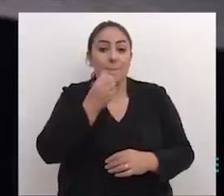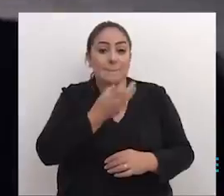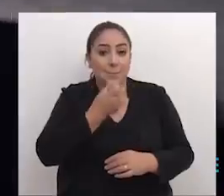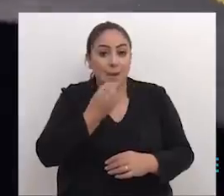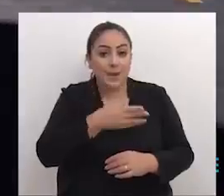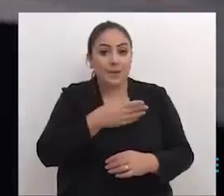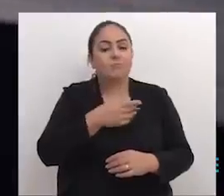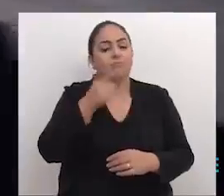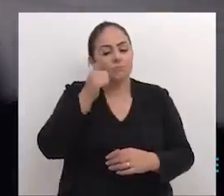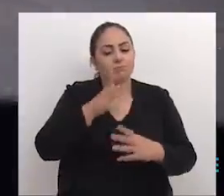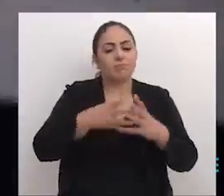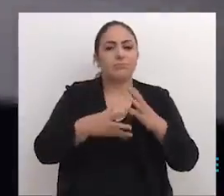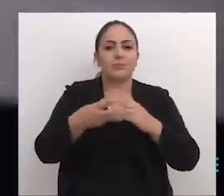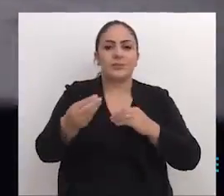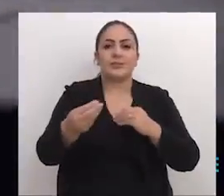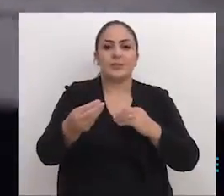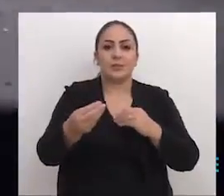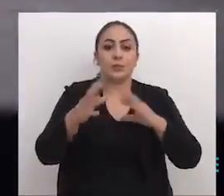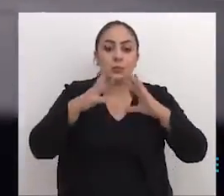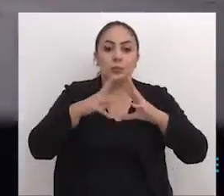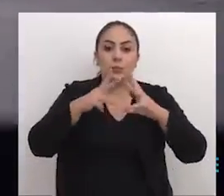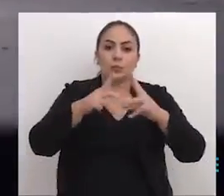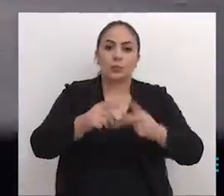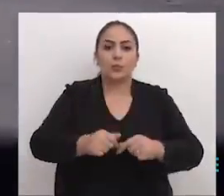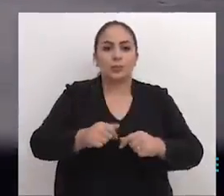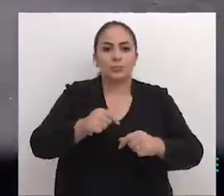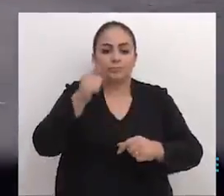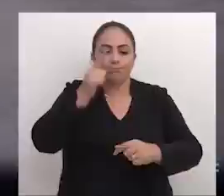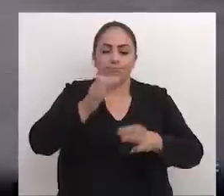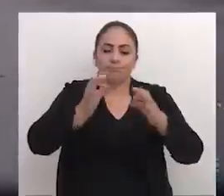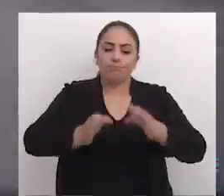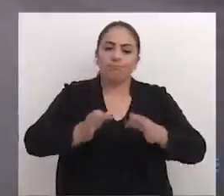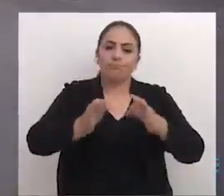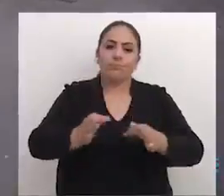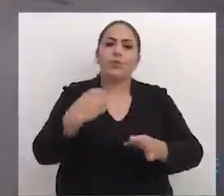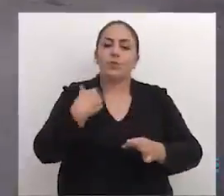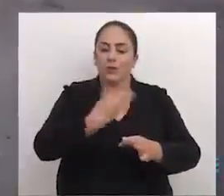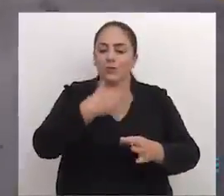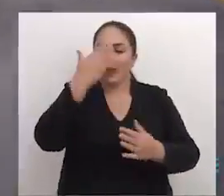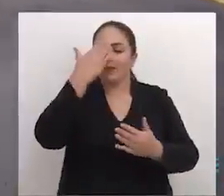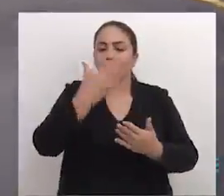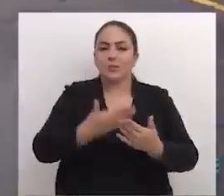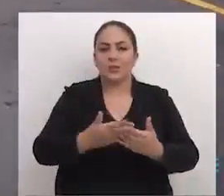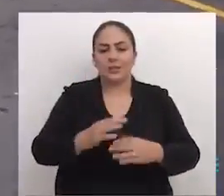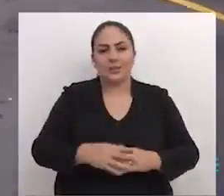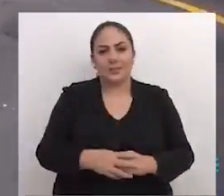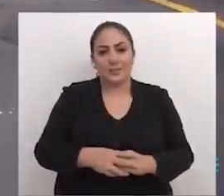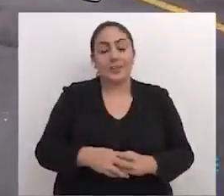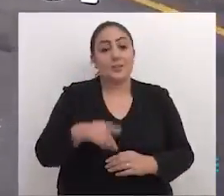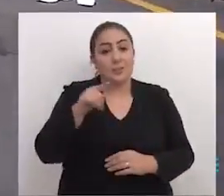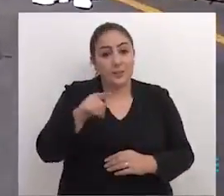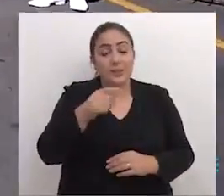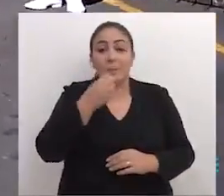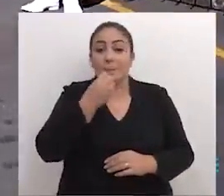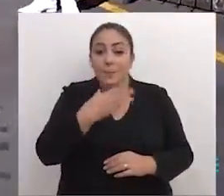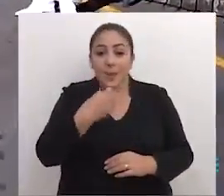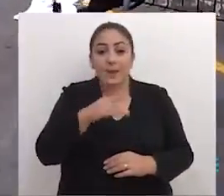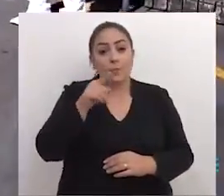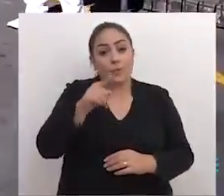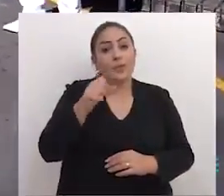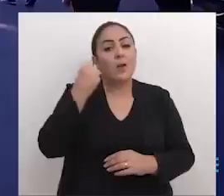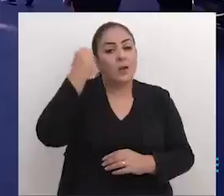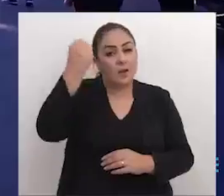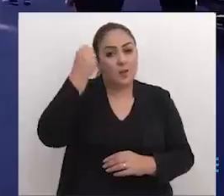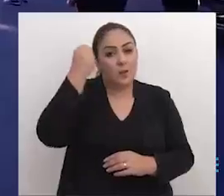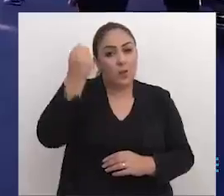Fique bem, vai passar. Tudo vai dar certo, vamos confiar. Fique bem, você é